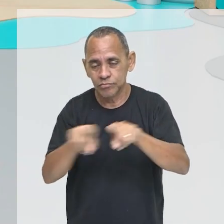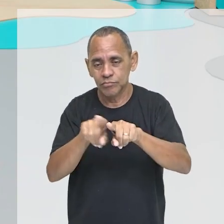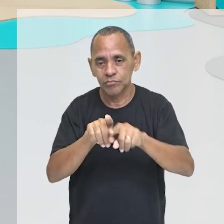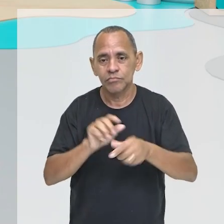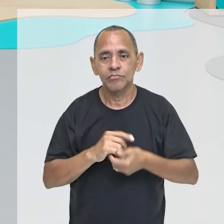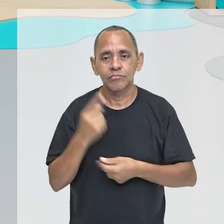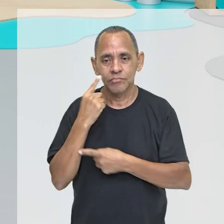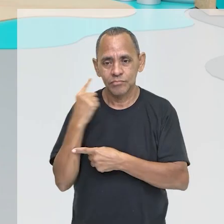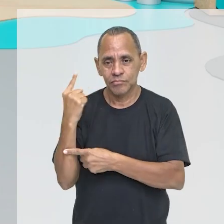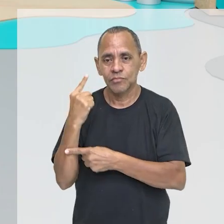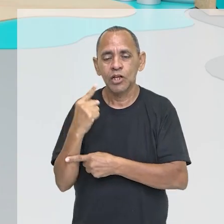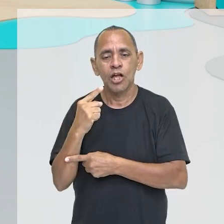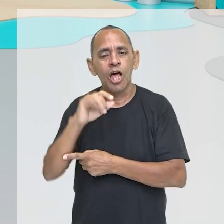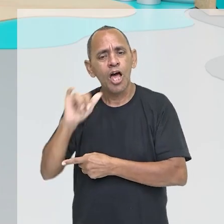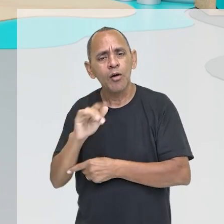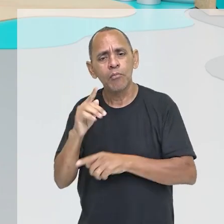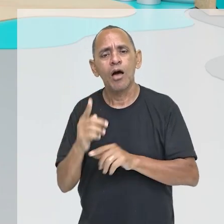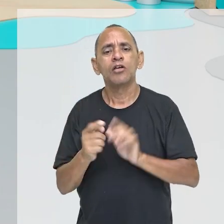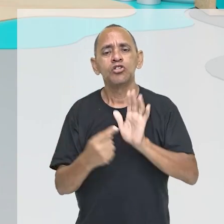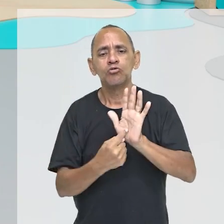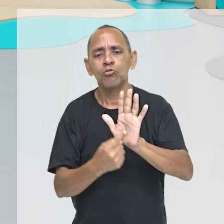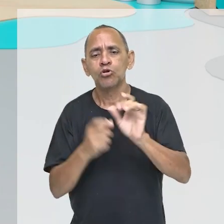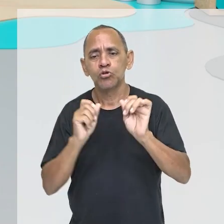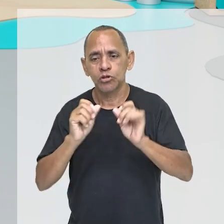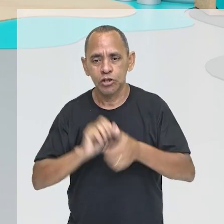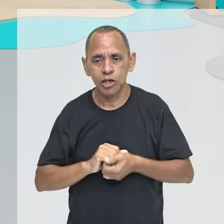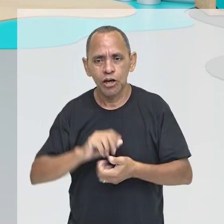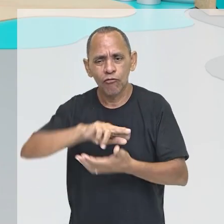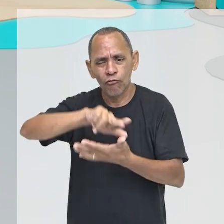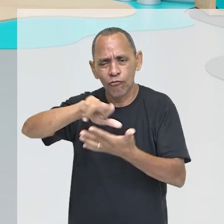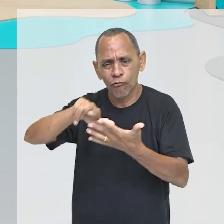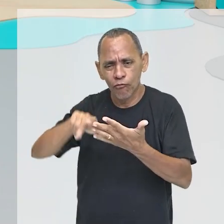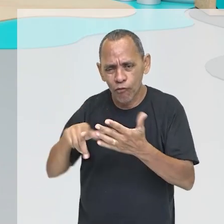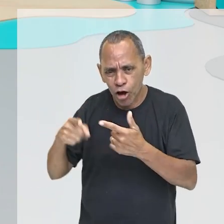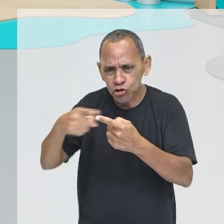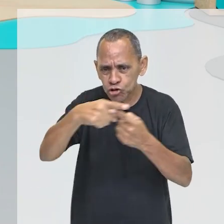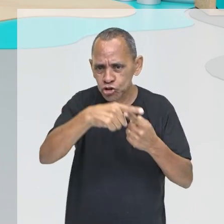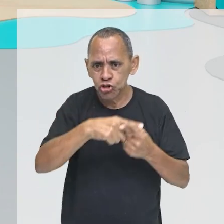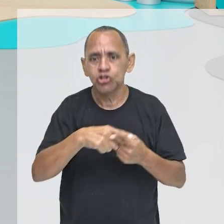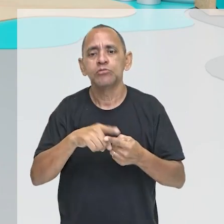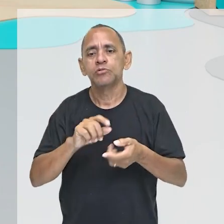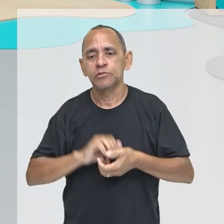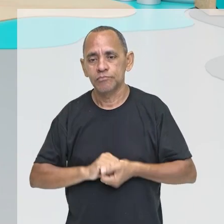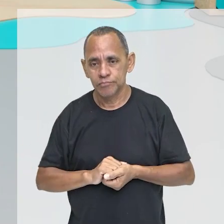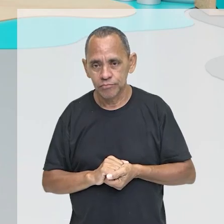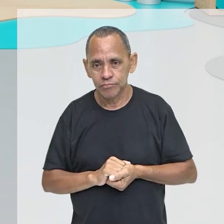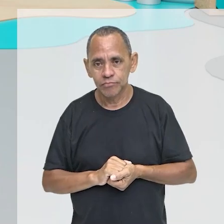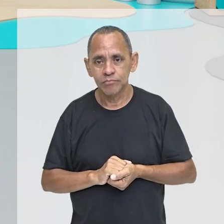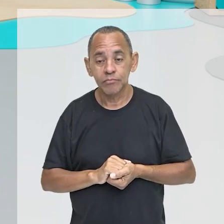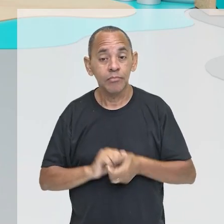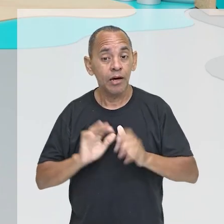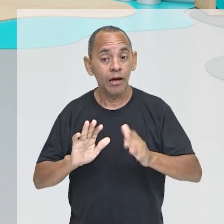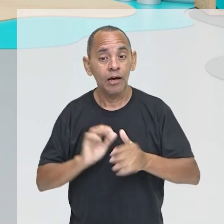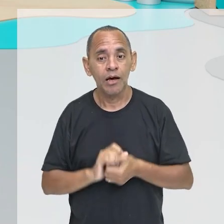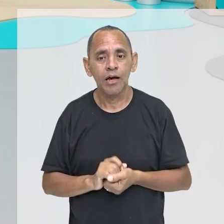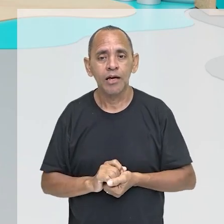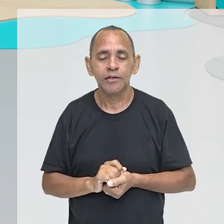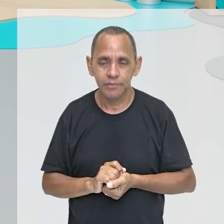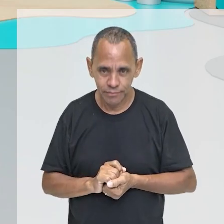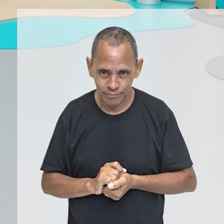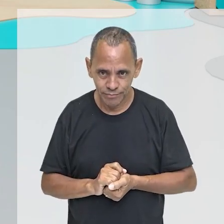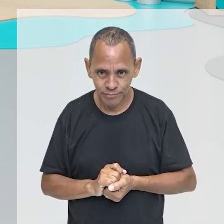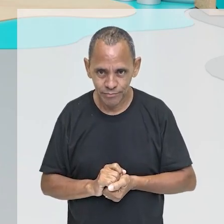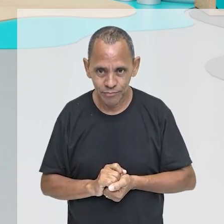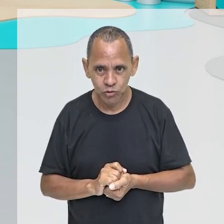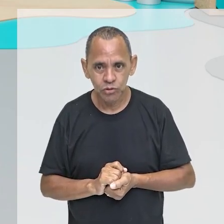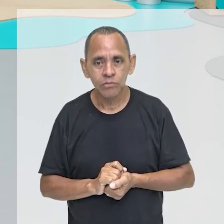observar várias imagens que são exemplos de conectores. Mas o que são conectores? Nós vamos ver